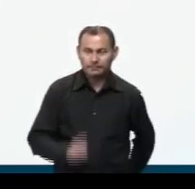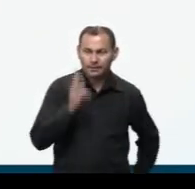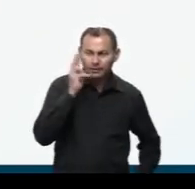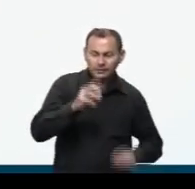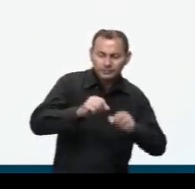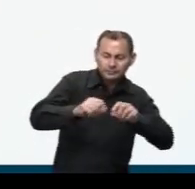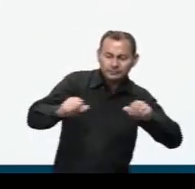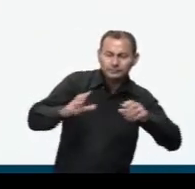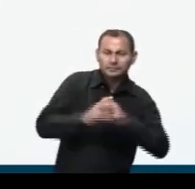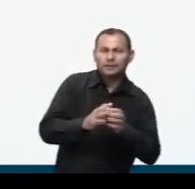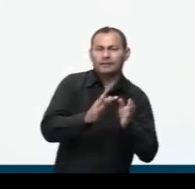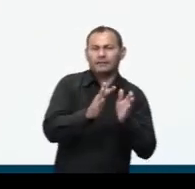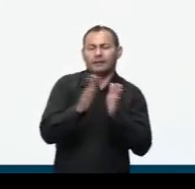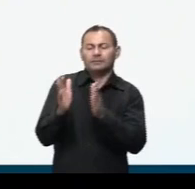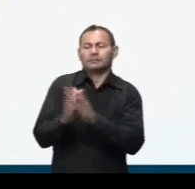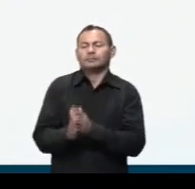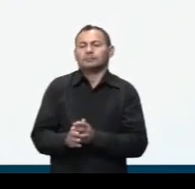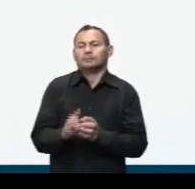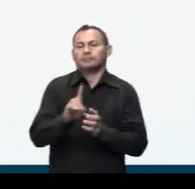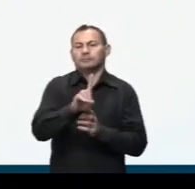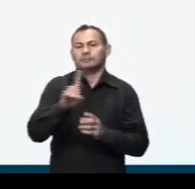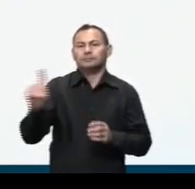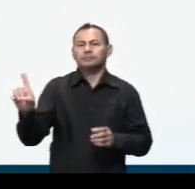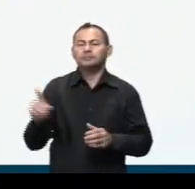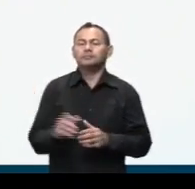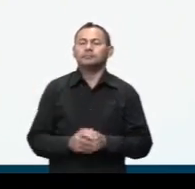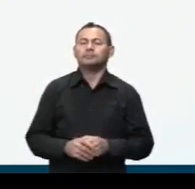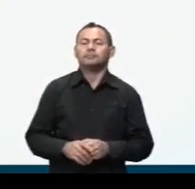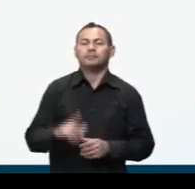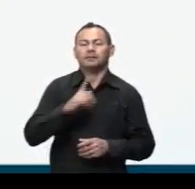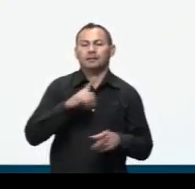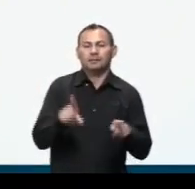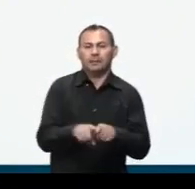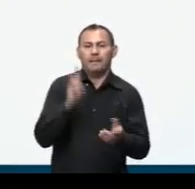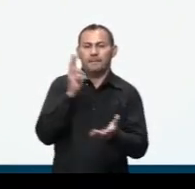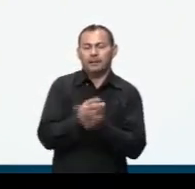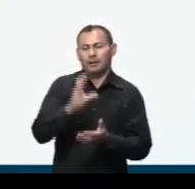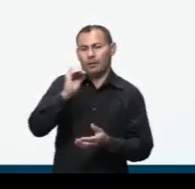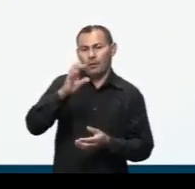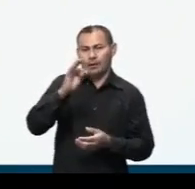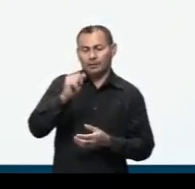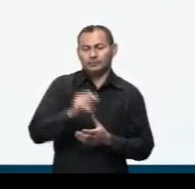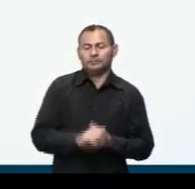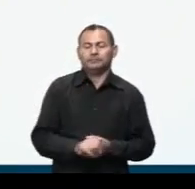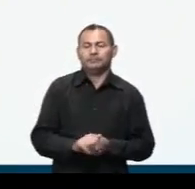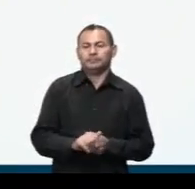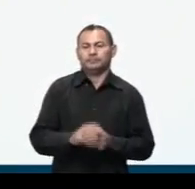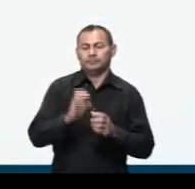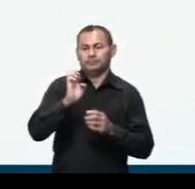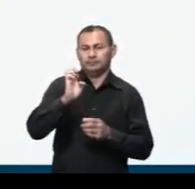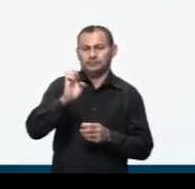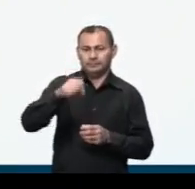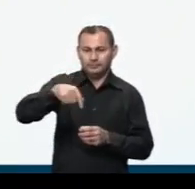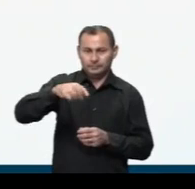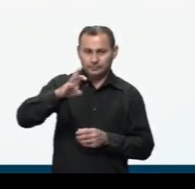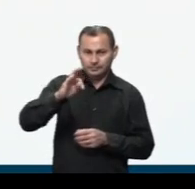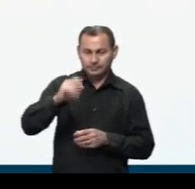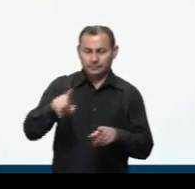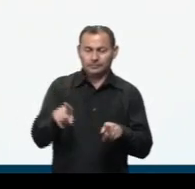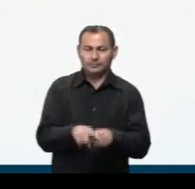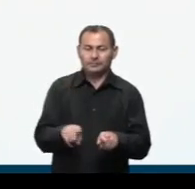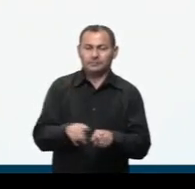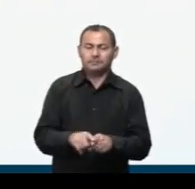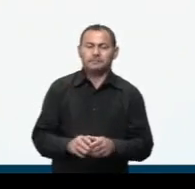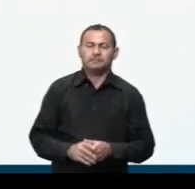esse terreno pela outra face, pela face direita, a gente tem a mesma cota aqui, uma estaca aqui,